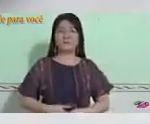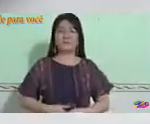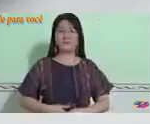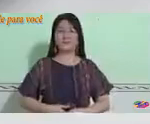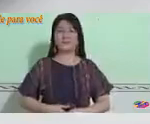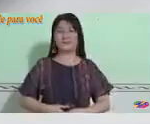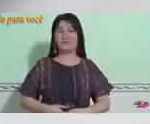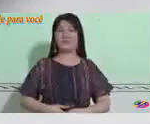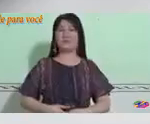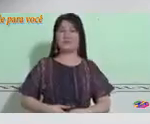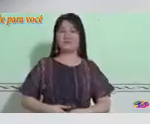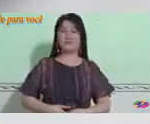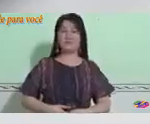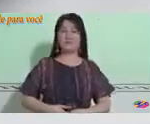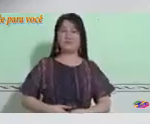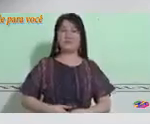VJMISSOBREOTRATAMNTO para micose.